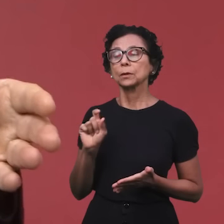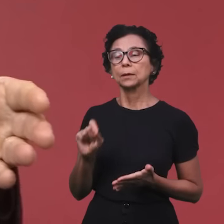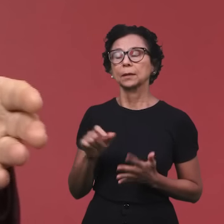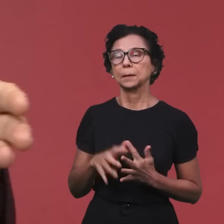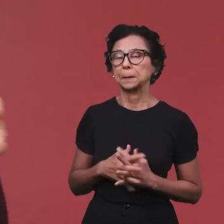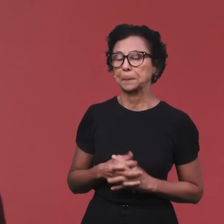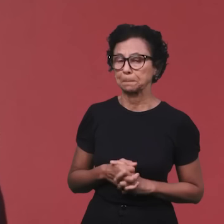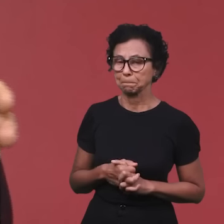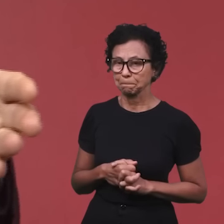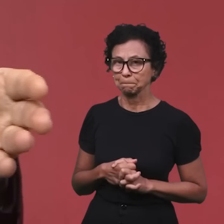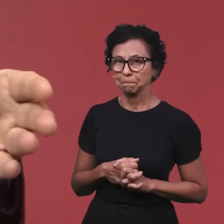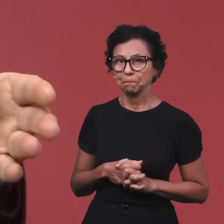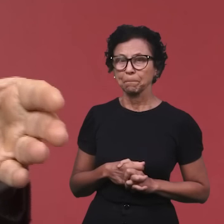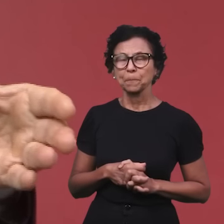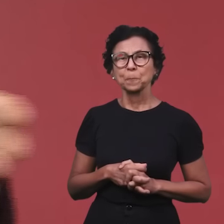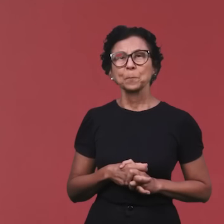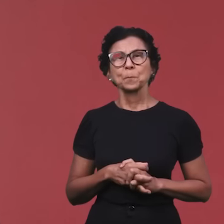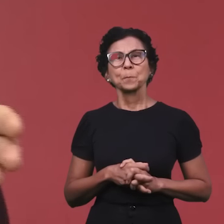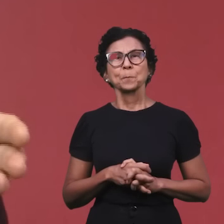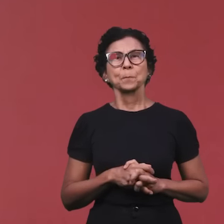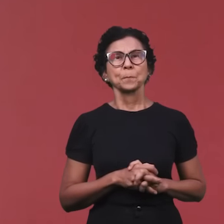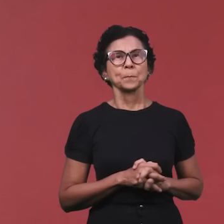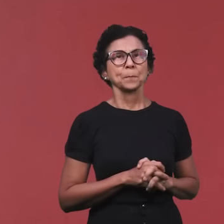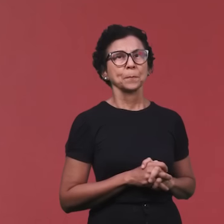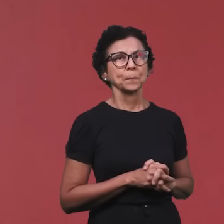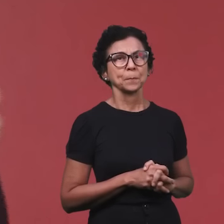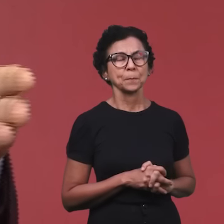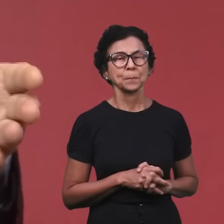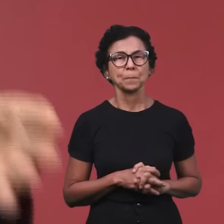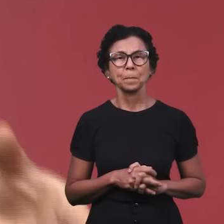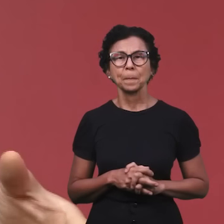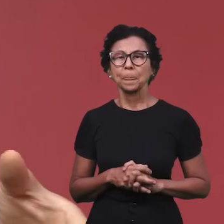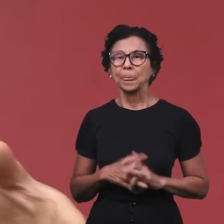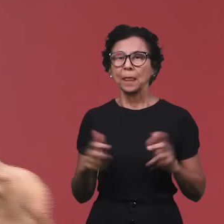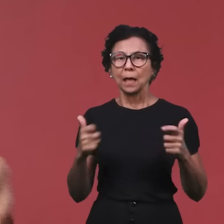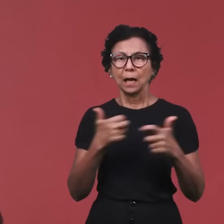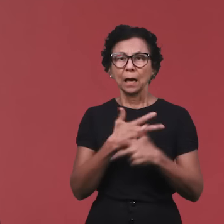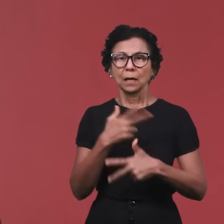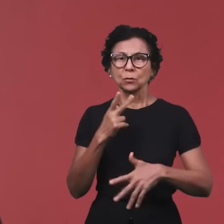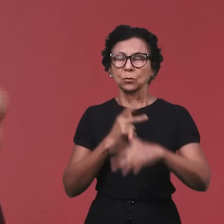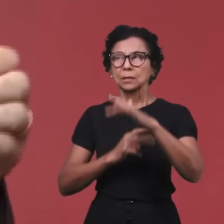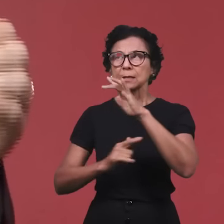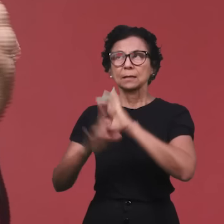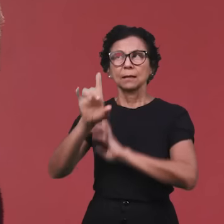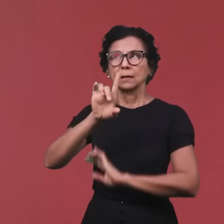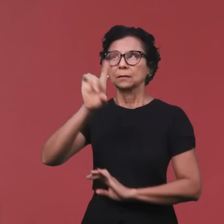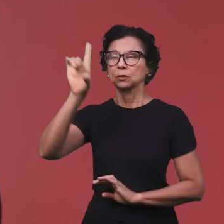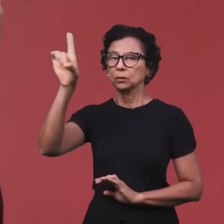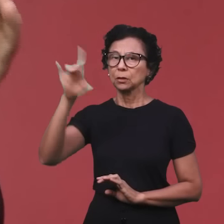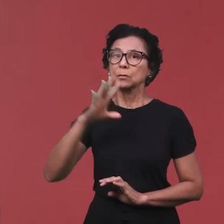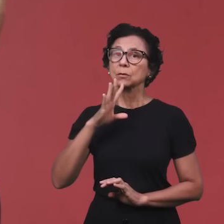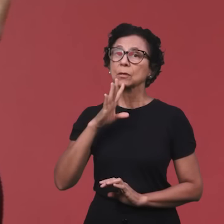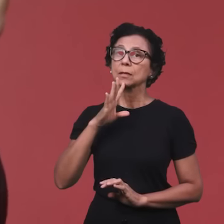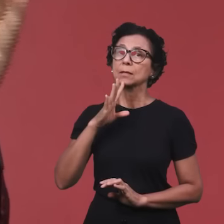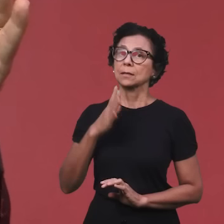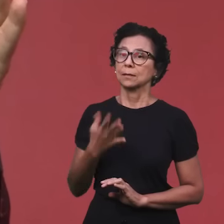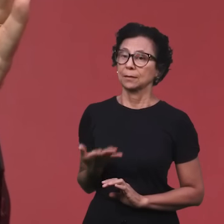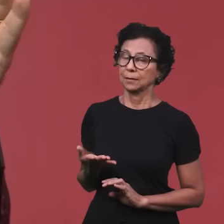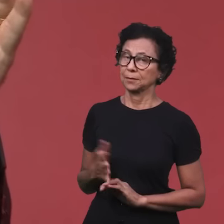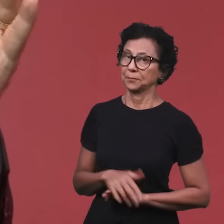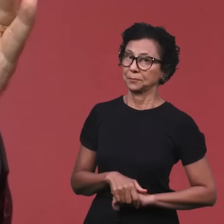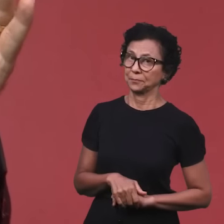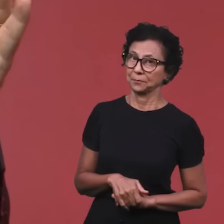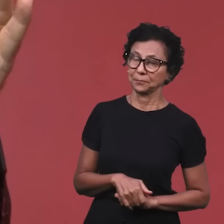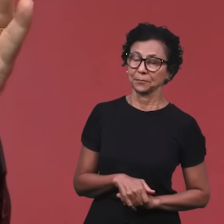é o conhecimento perene, eterno, que é a palavra de Deus. E ele diz assim, é aquilo que ele